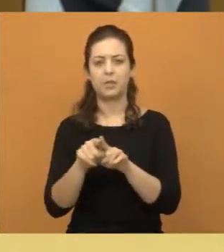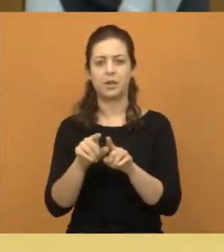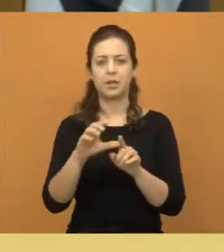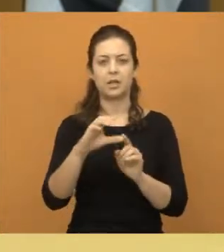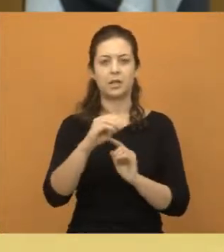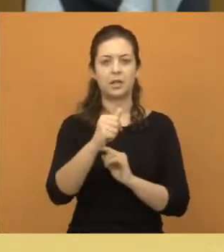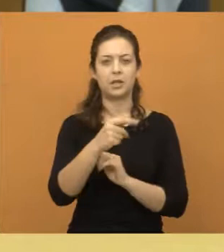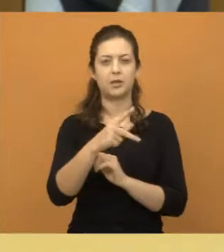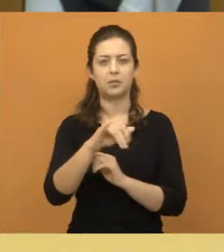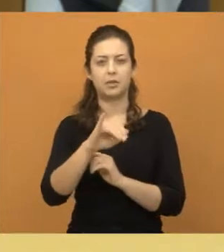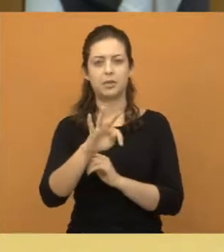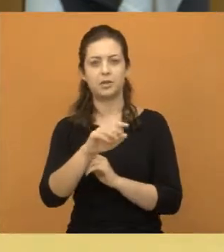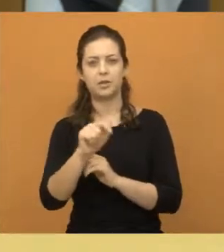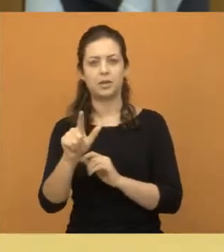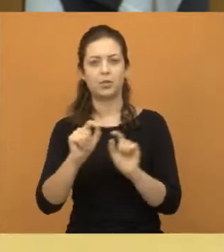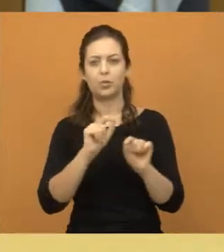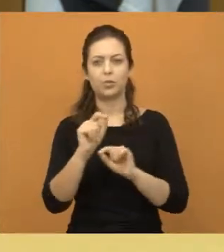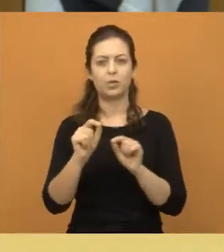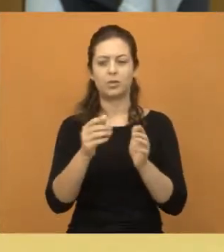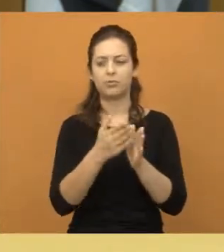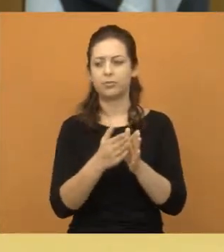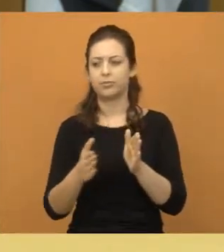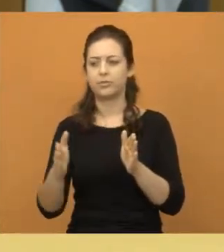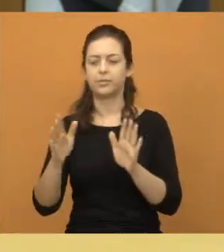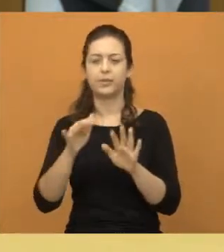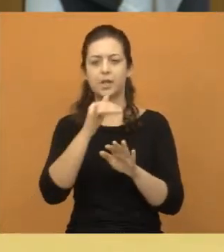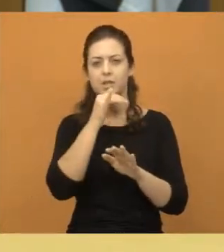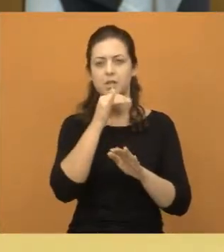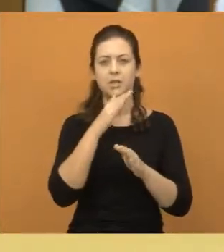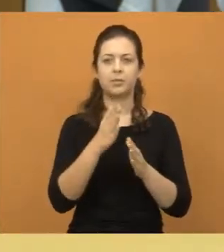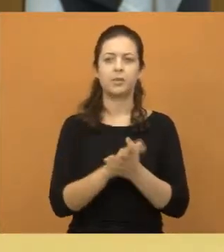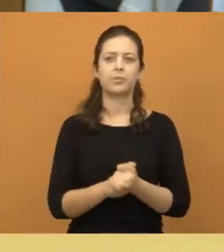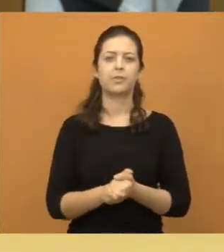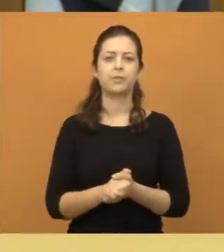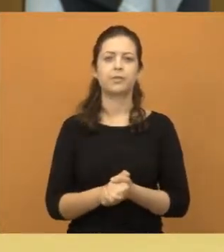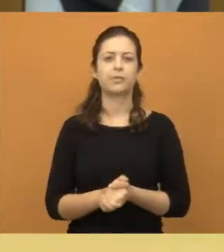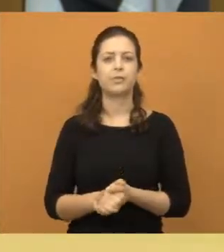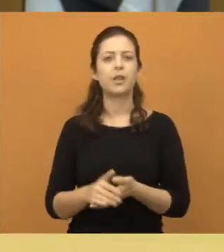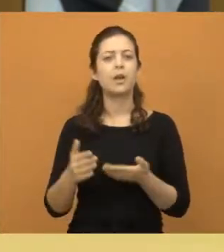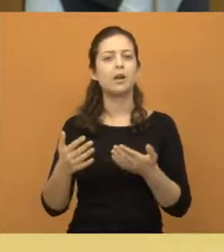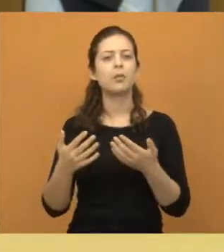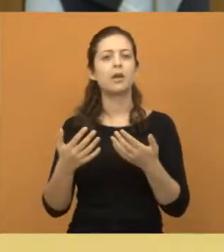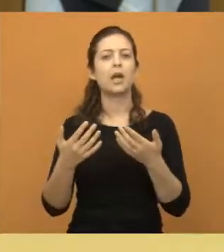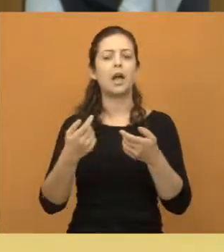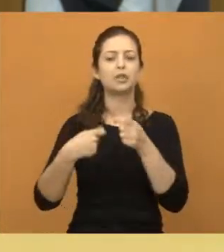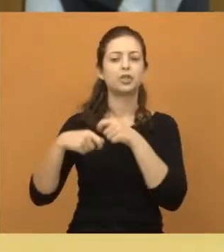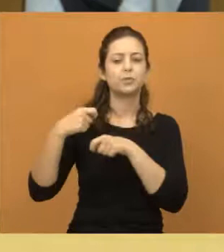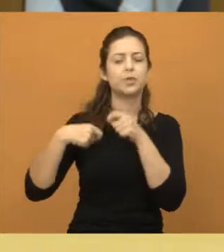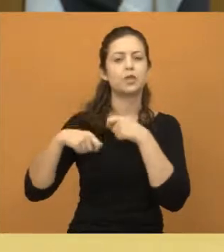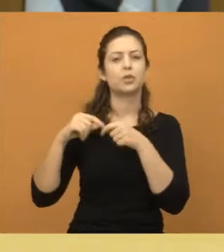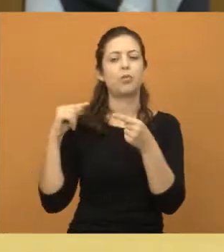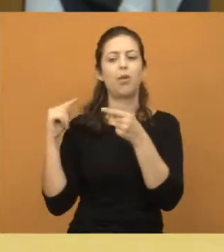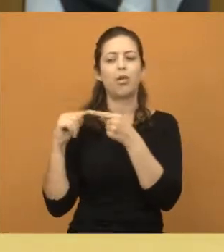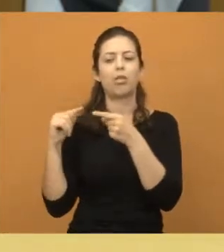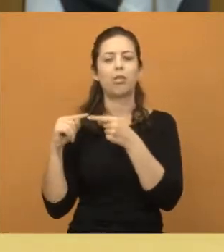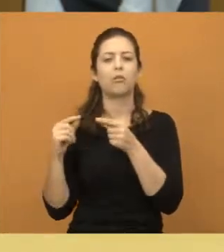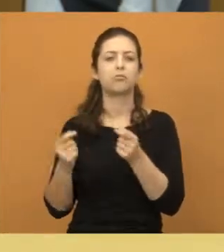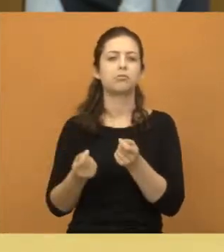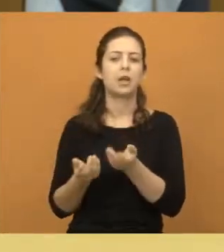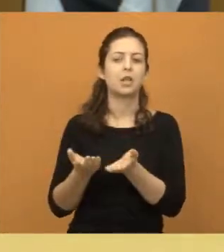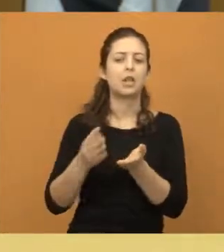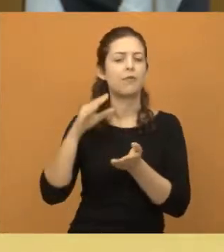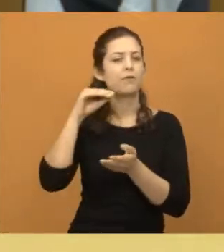capital. O que seria despesa corrente? São aquelas despesas de custeio da máquina administrativa, gasto com